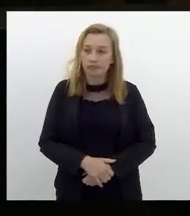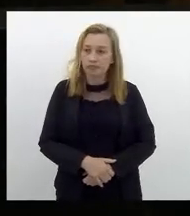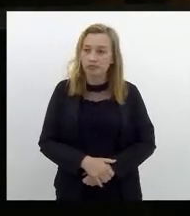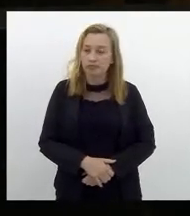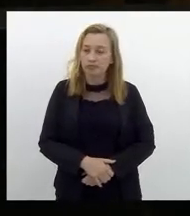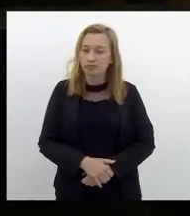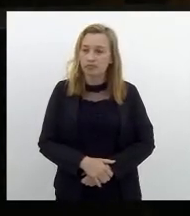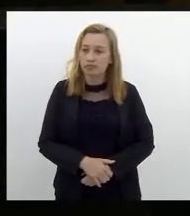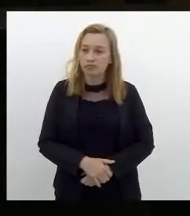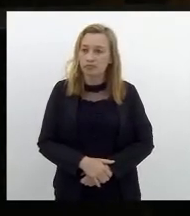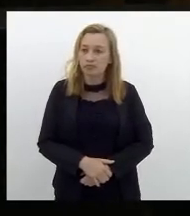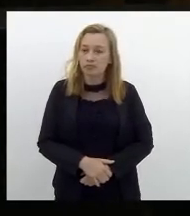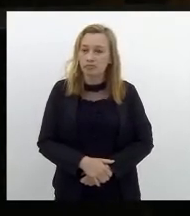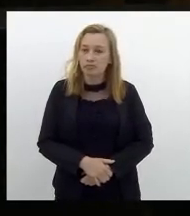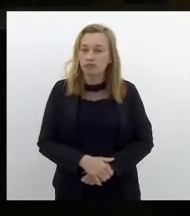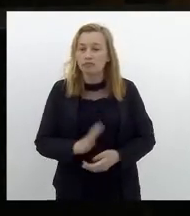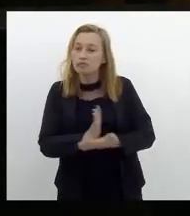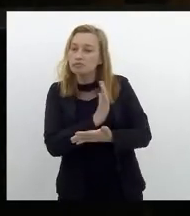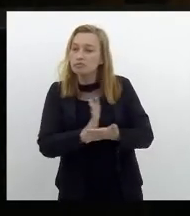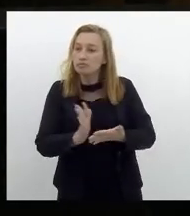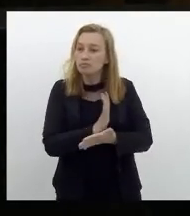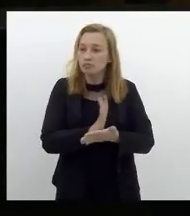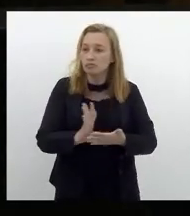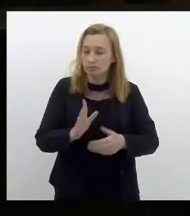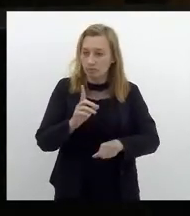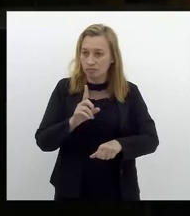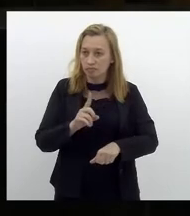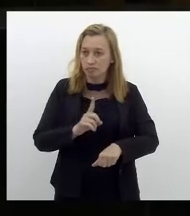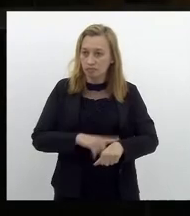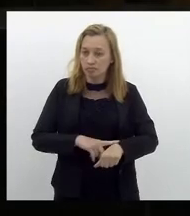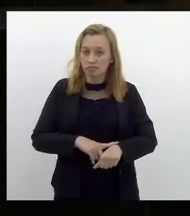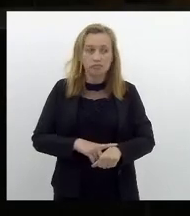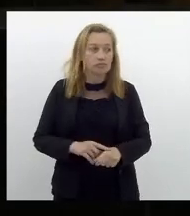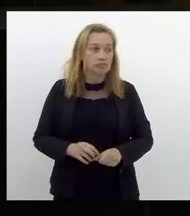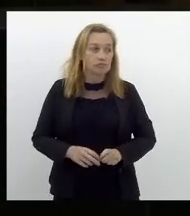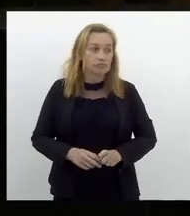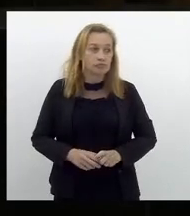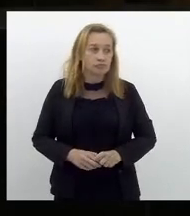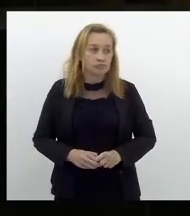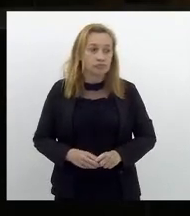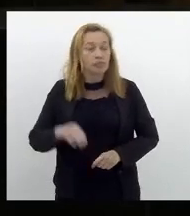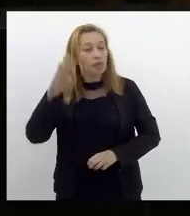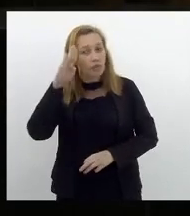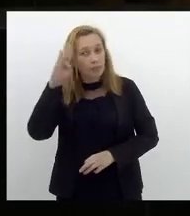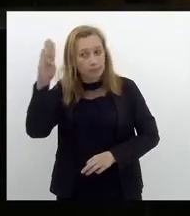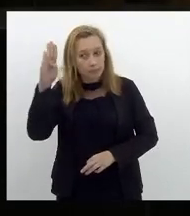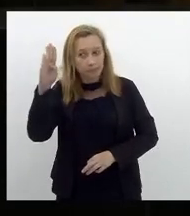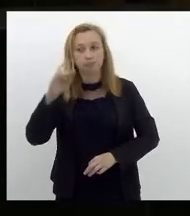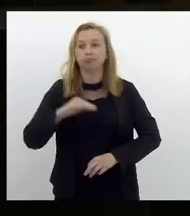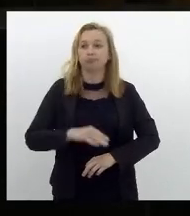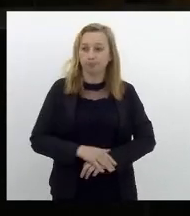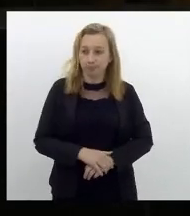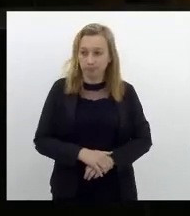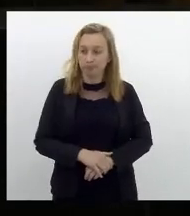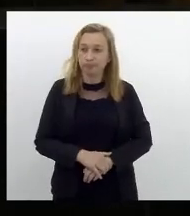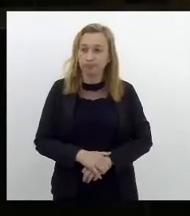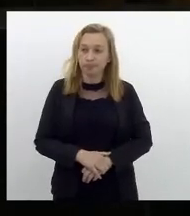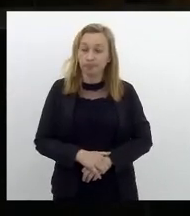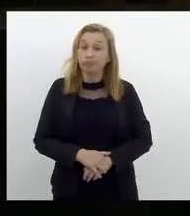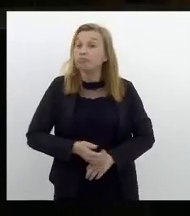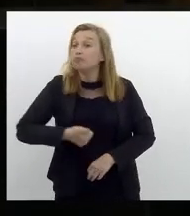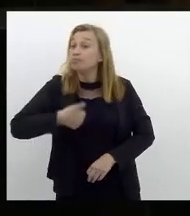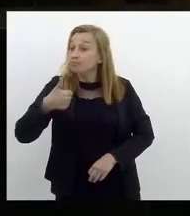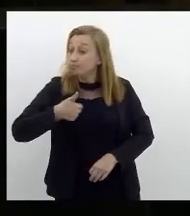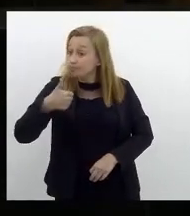exceções. E algumas exceções são fundamentais, né?